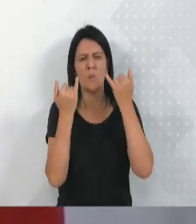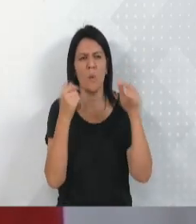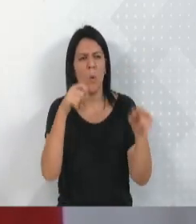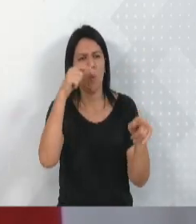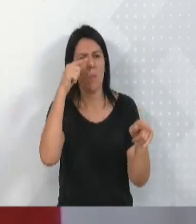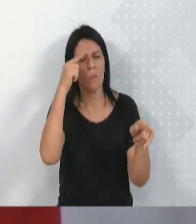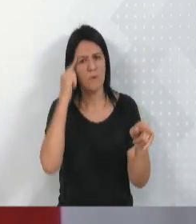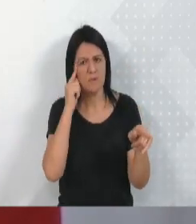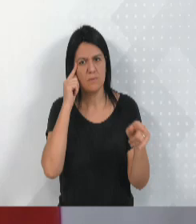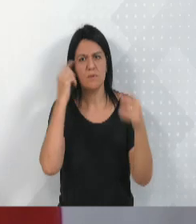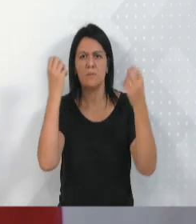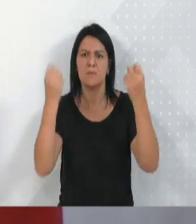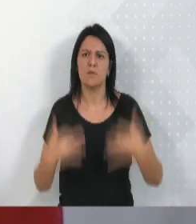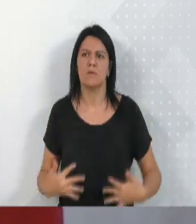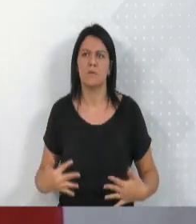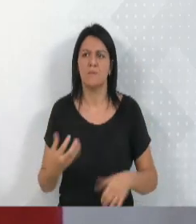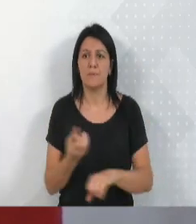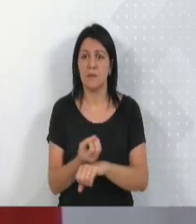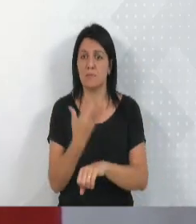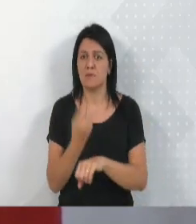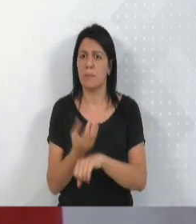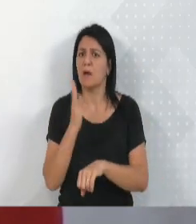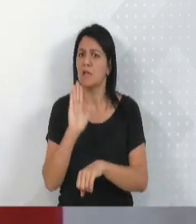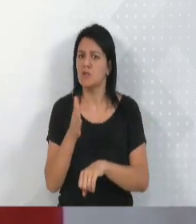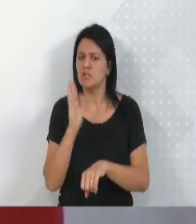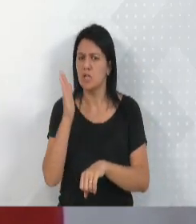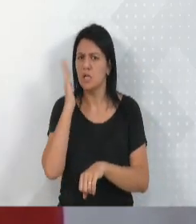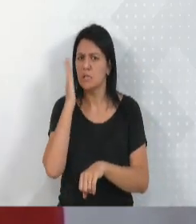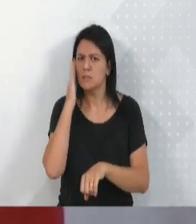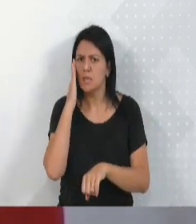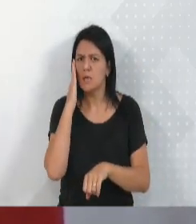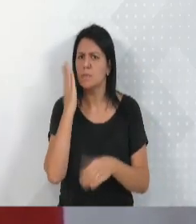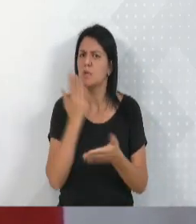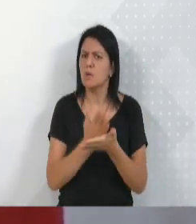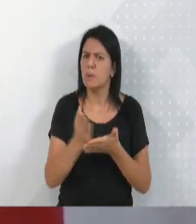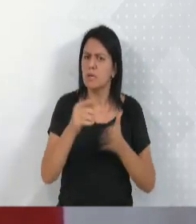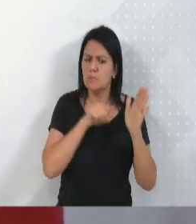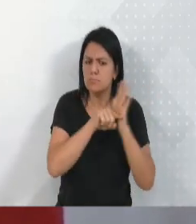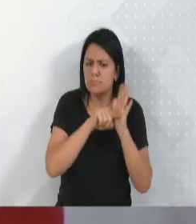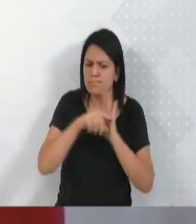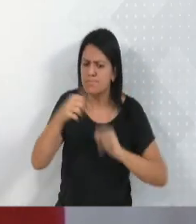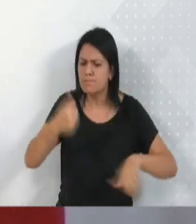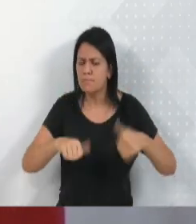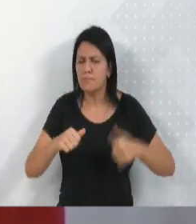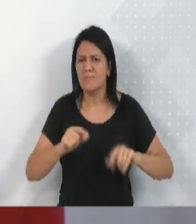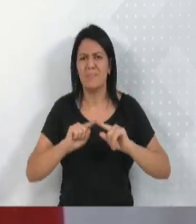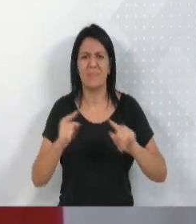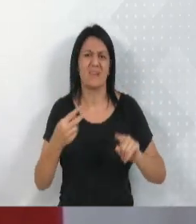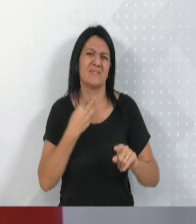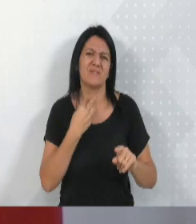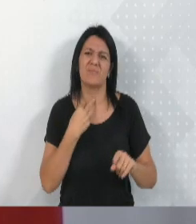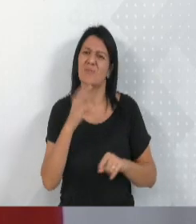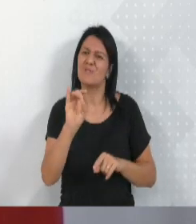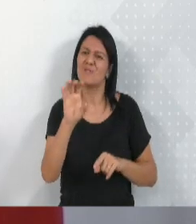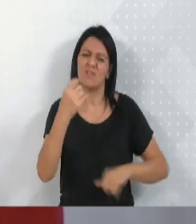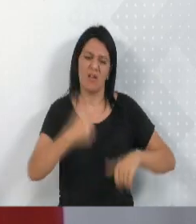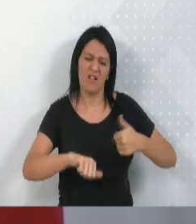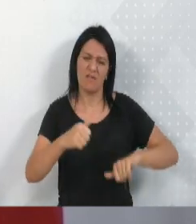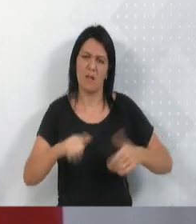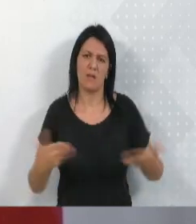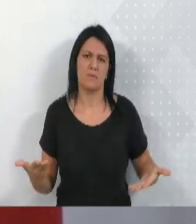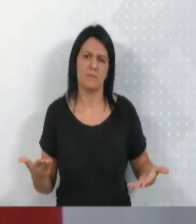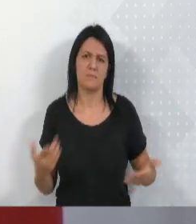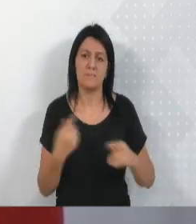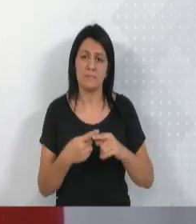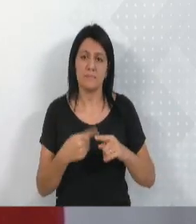Ito relatou, de que o SAMAI já está tomando conhecimento disso, vai fazer as avaliações, mas que não fique só nas avaliações. Até